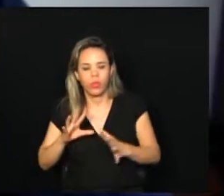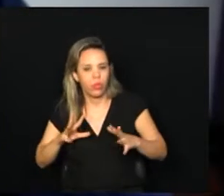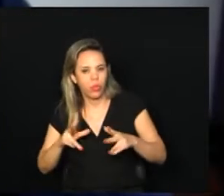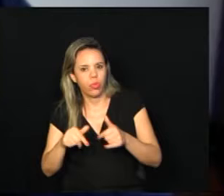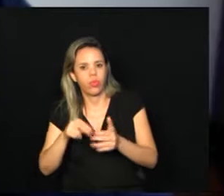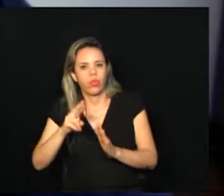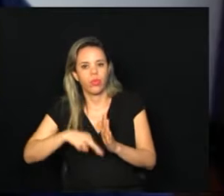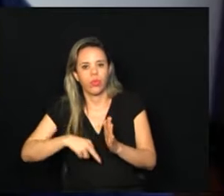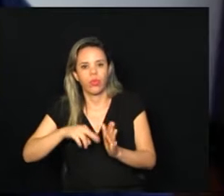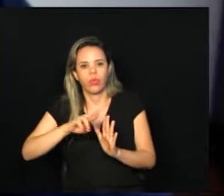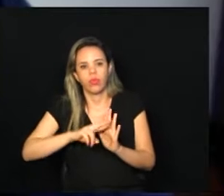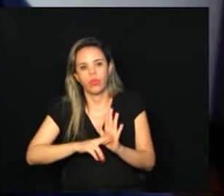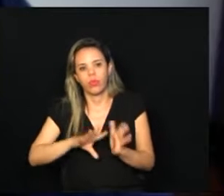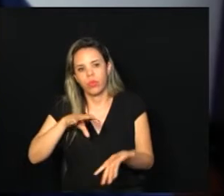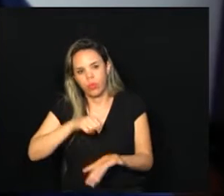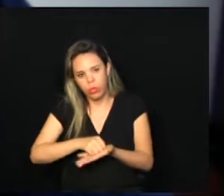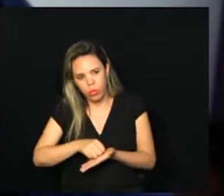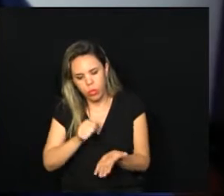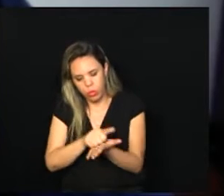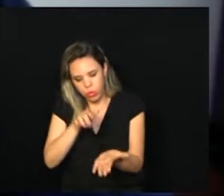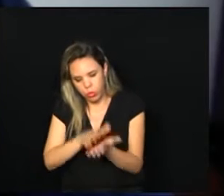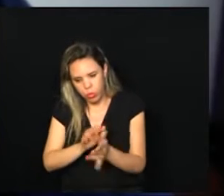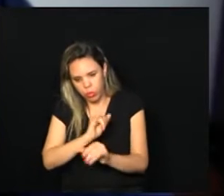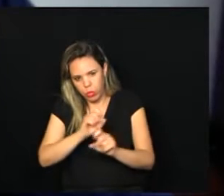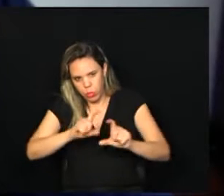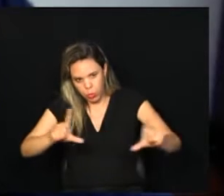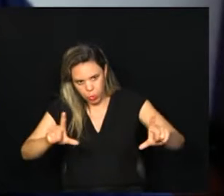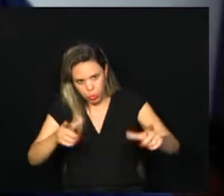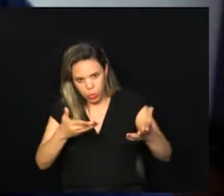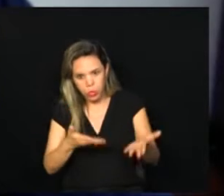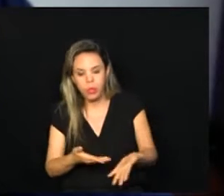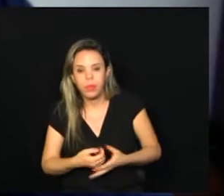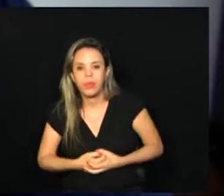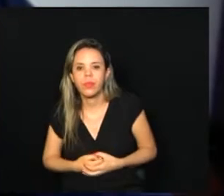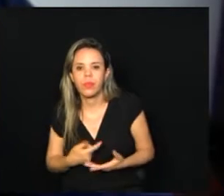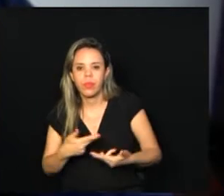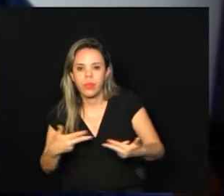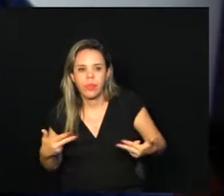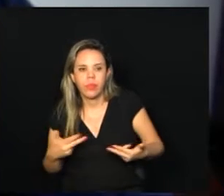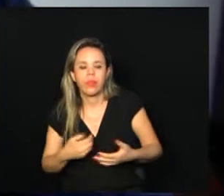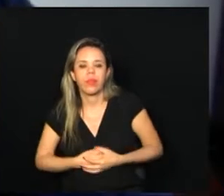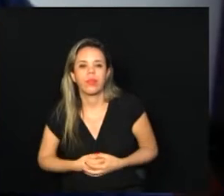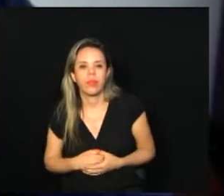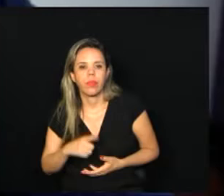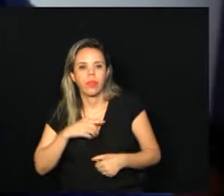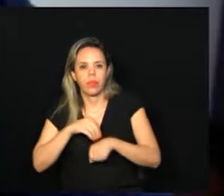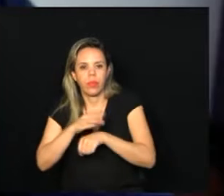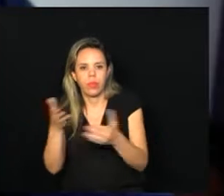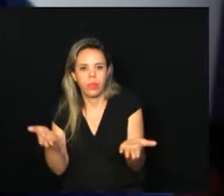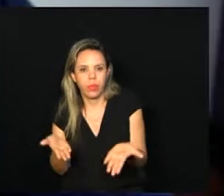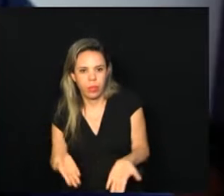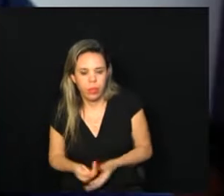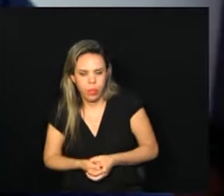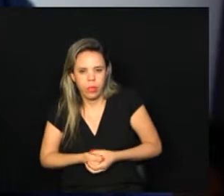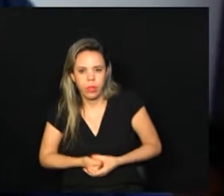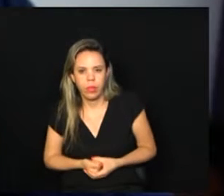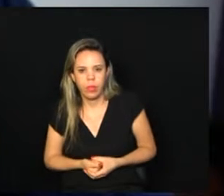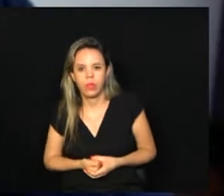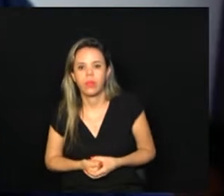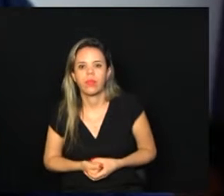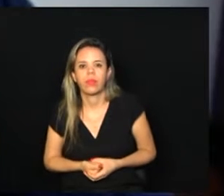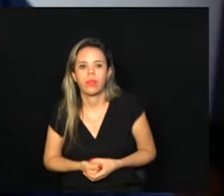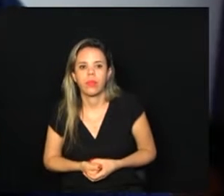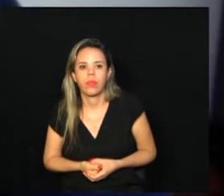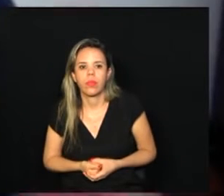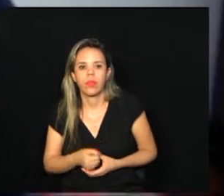o requerimento, né, com a informação da multa, placa, enfim, diversas informações que trouxemos hoje aí. E